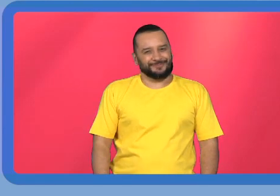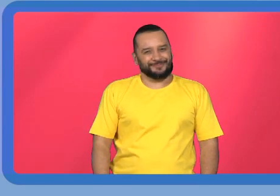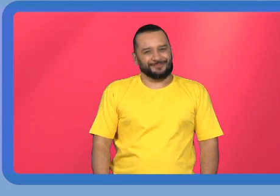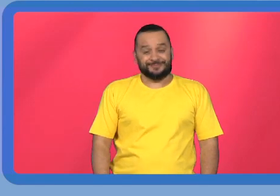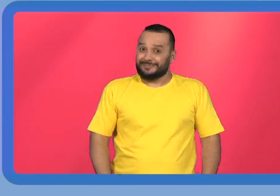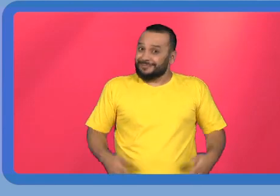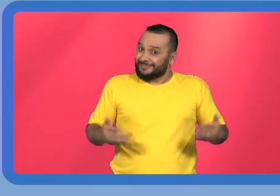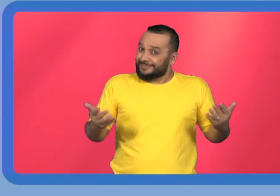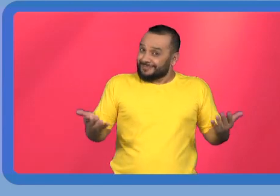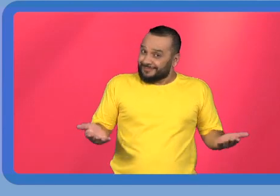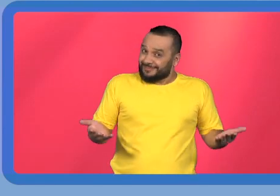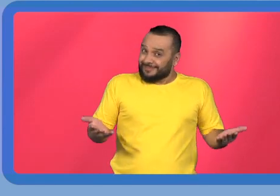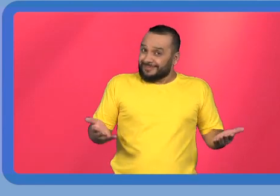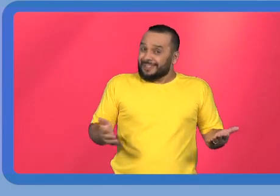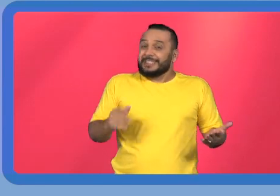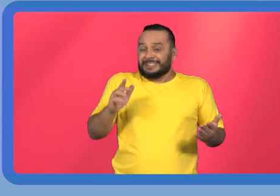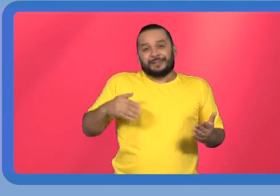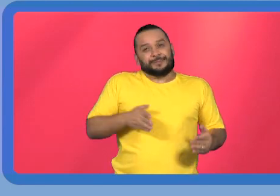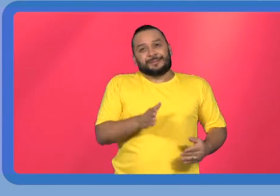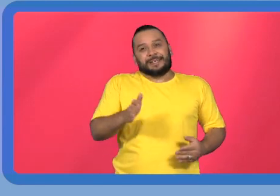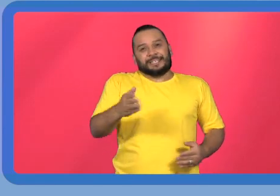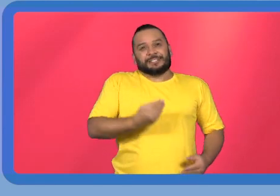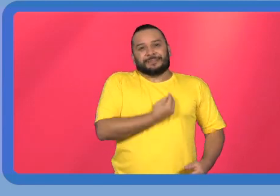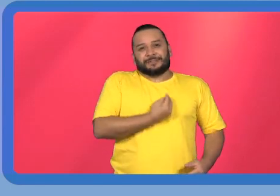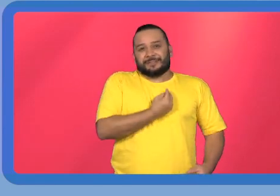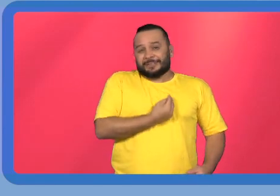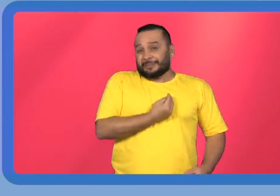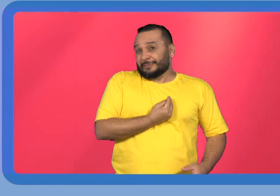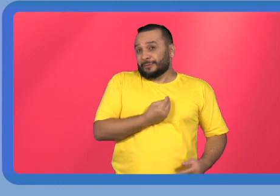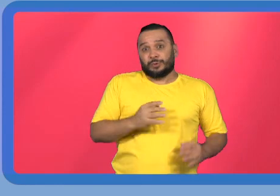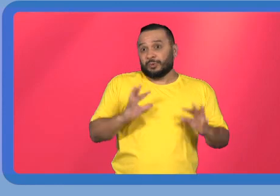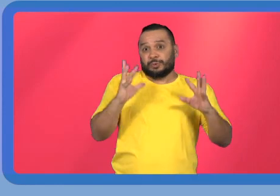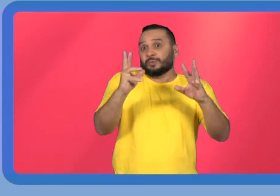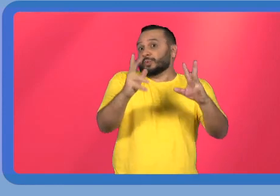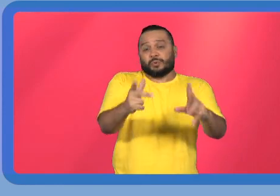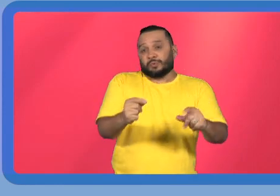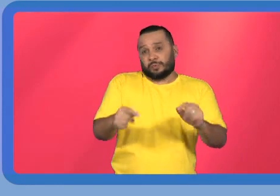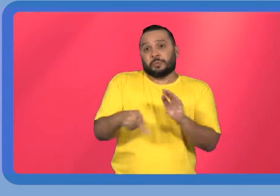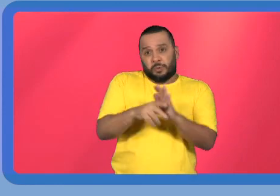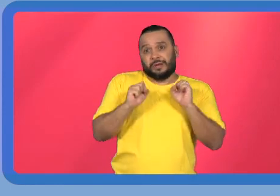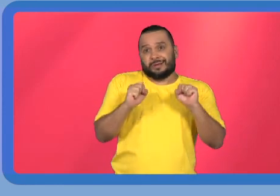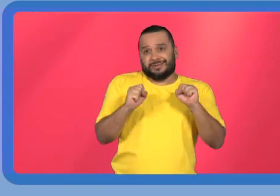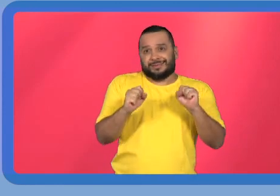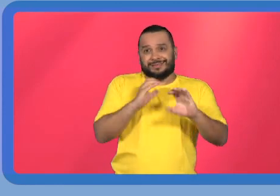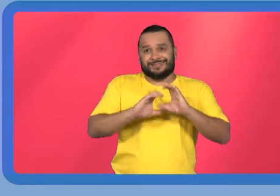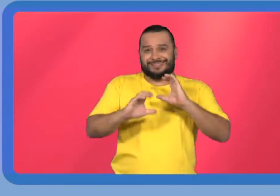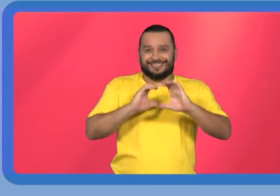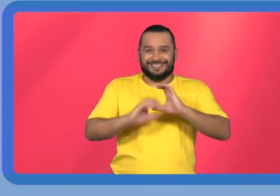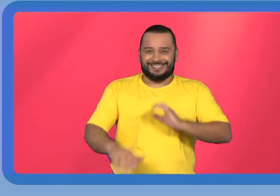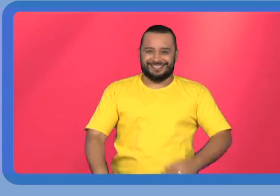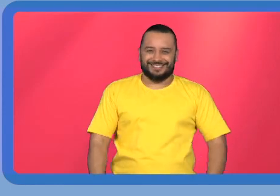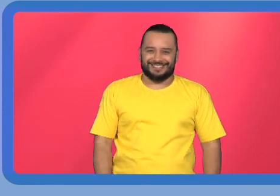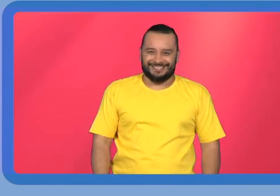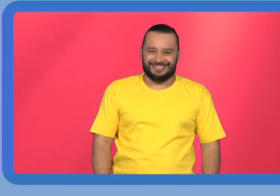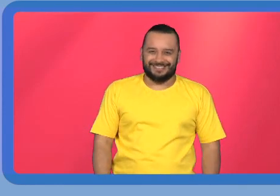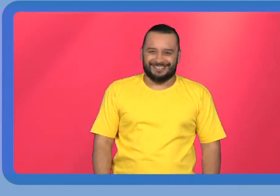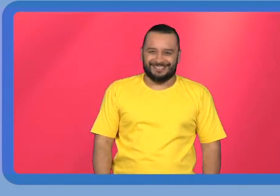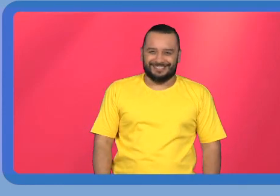Foi a canção Peixe Vivo, de domínio público.